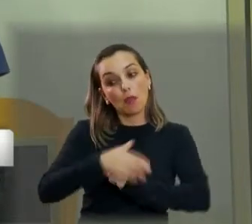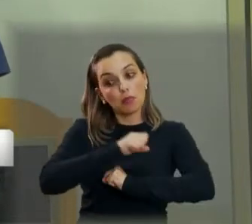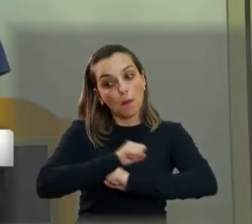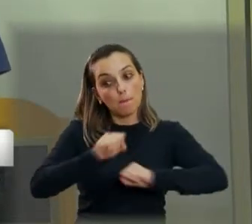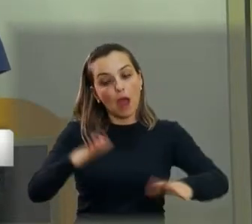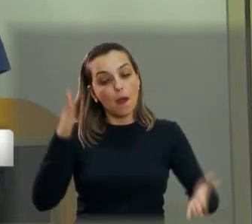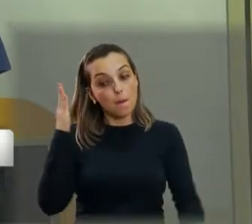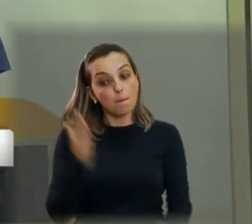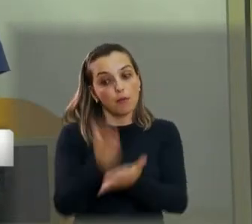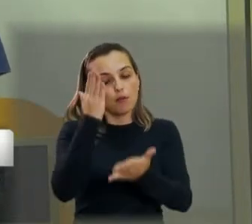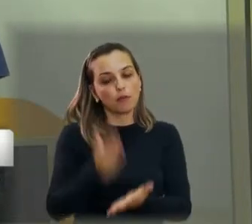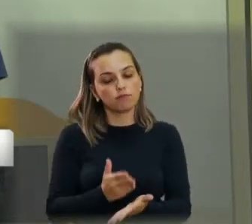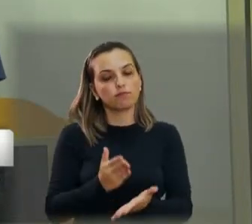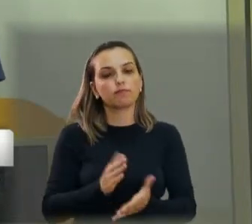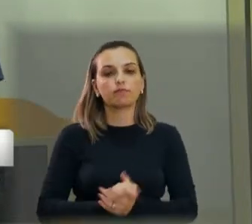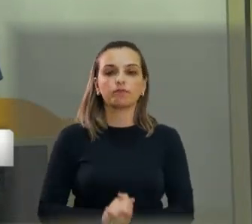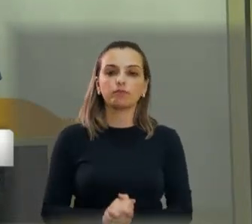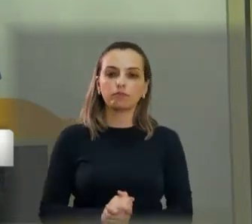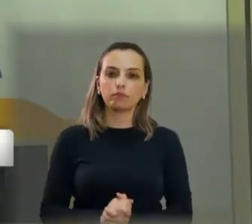de uma forma vitoriosa.